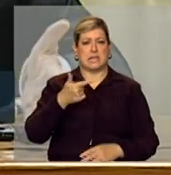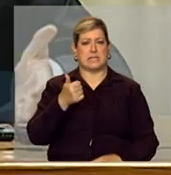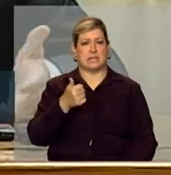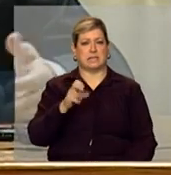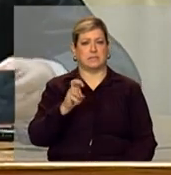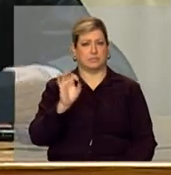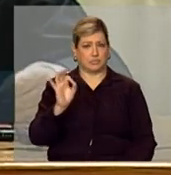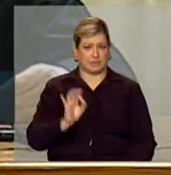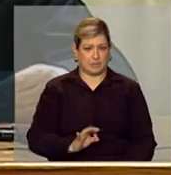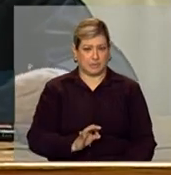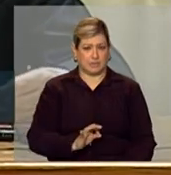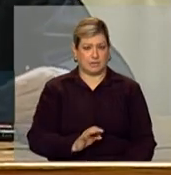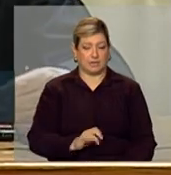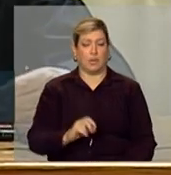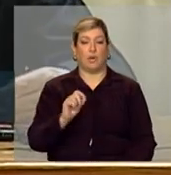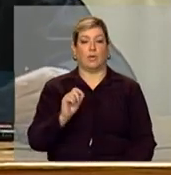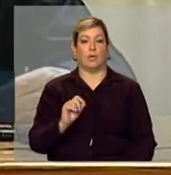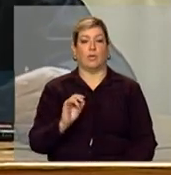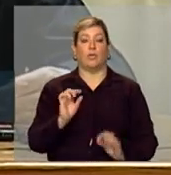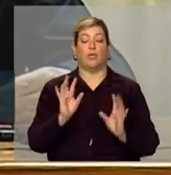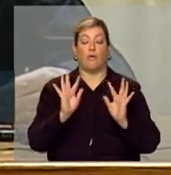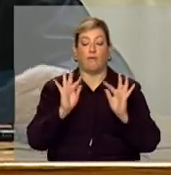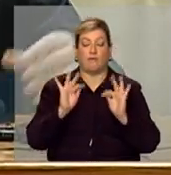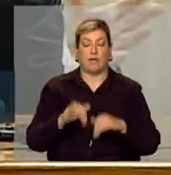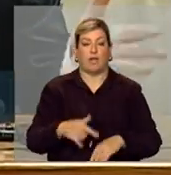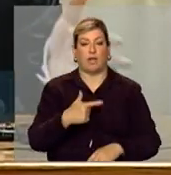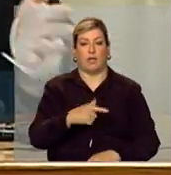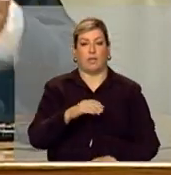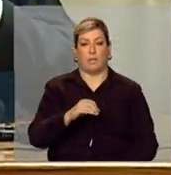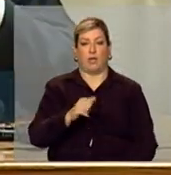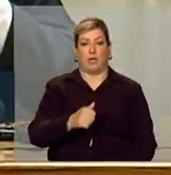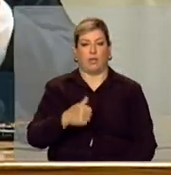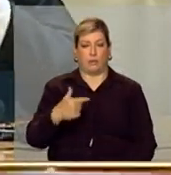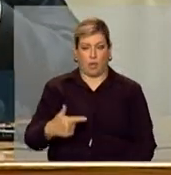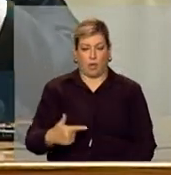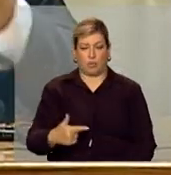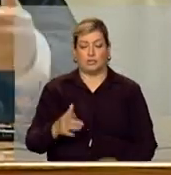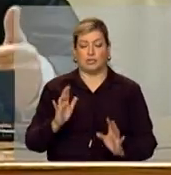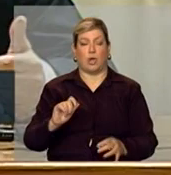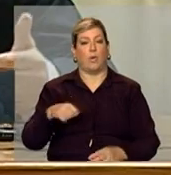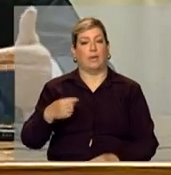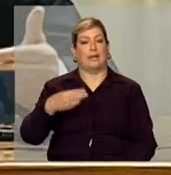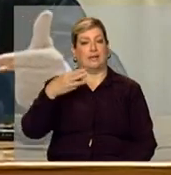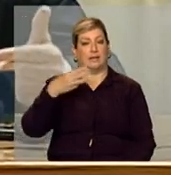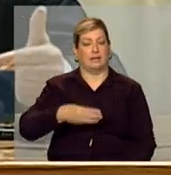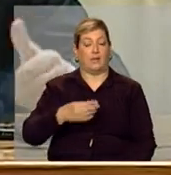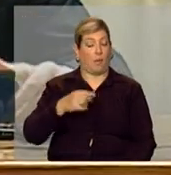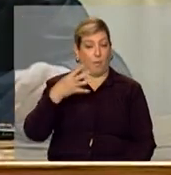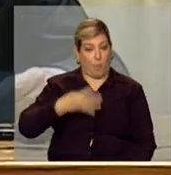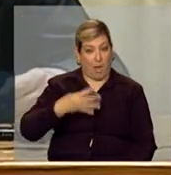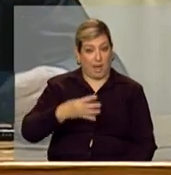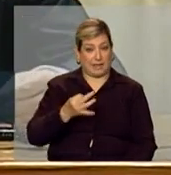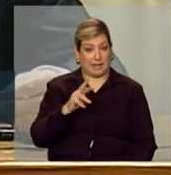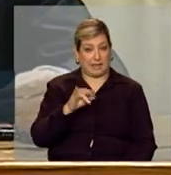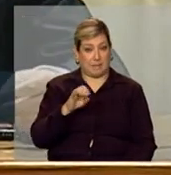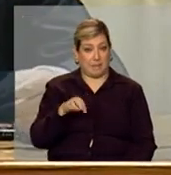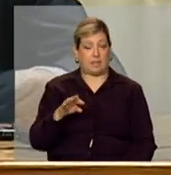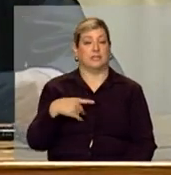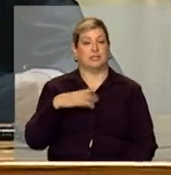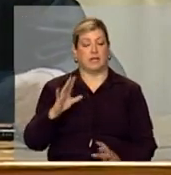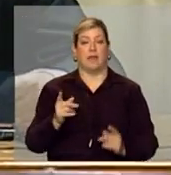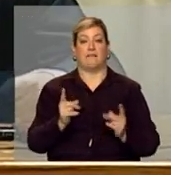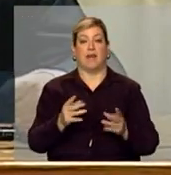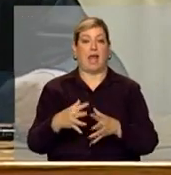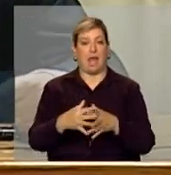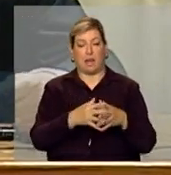que no final de 2012 já no no quarto trimestre a venda de caminhões já se